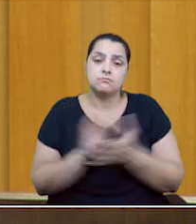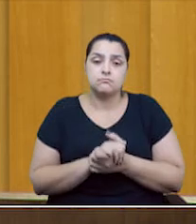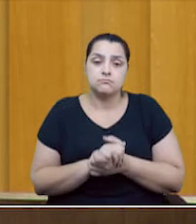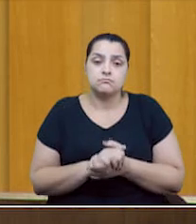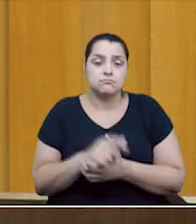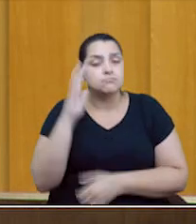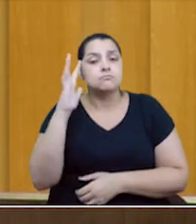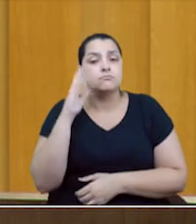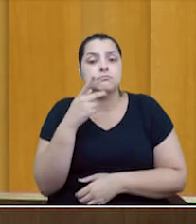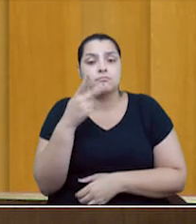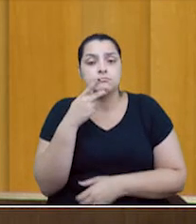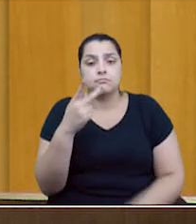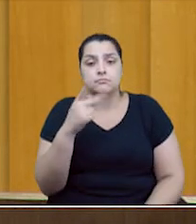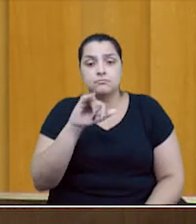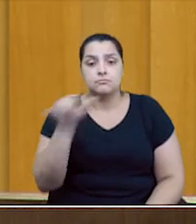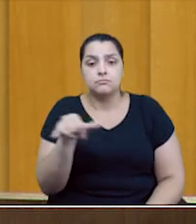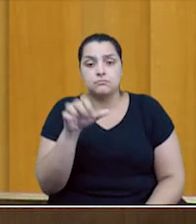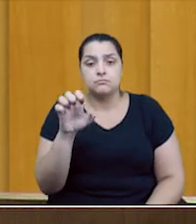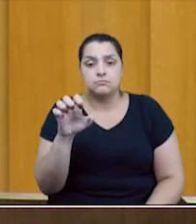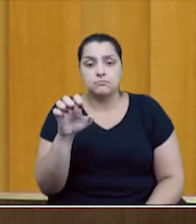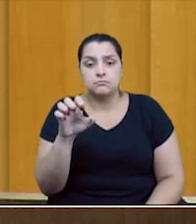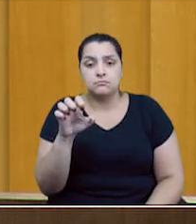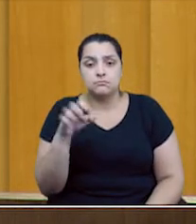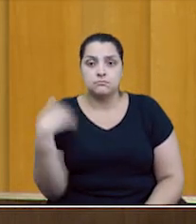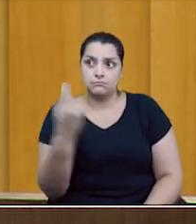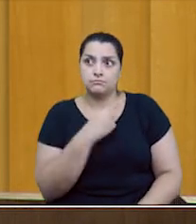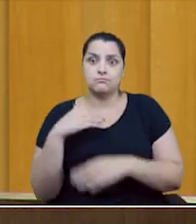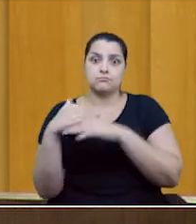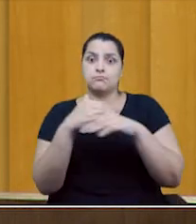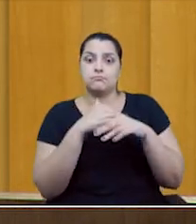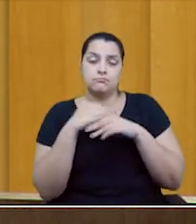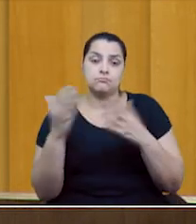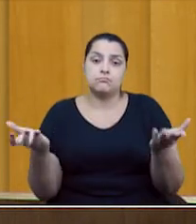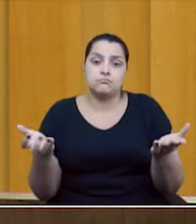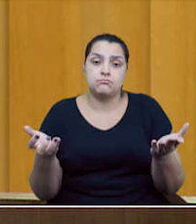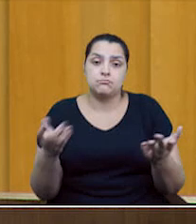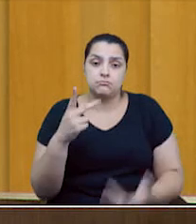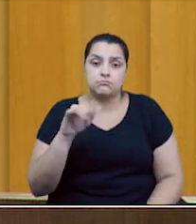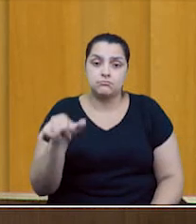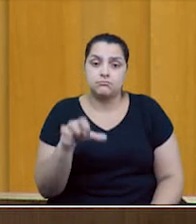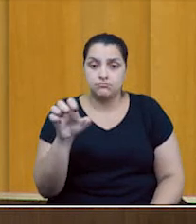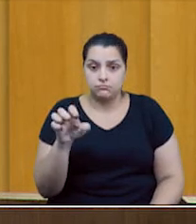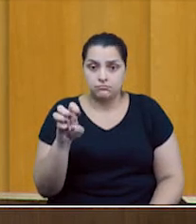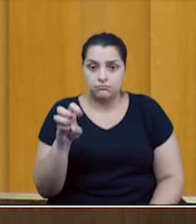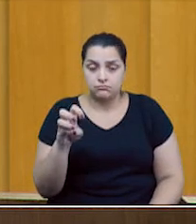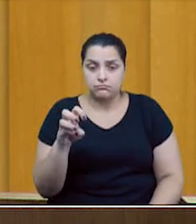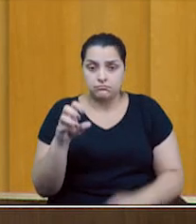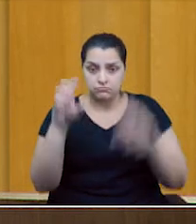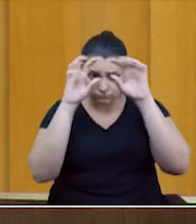em PJE, é a linguagem de todos nós. Todos nós estamos no PJE. Os tribunais de justiça